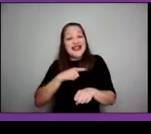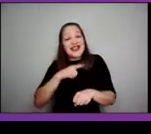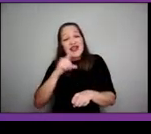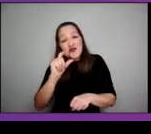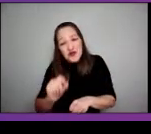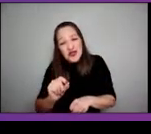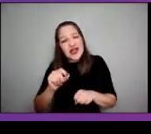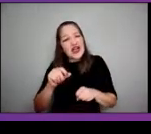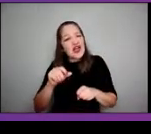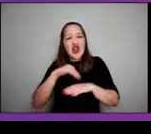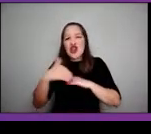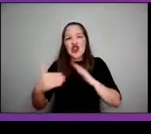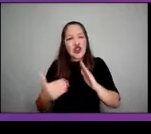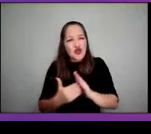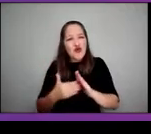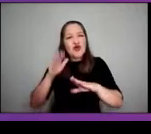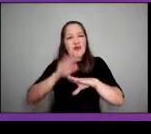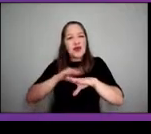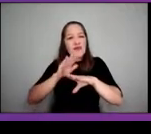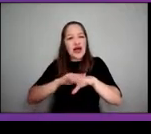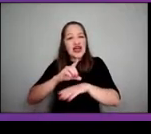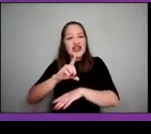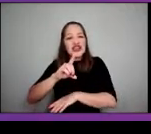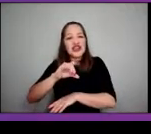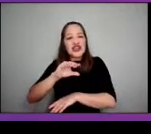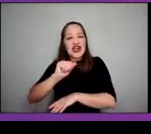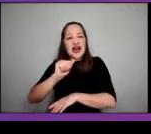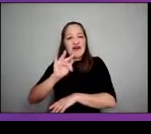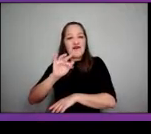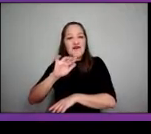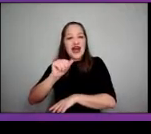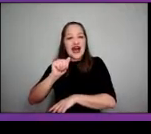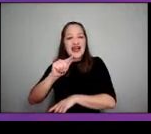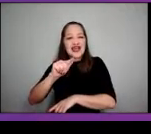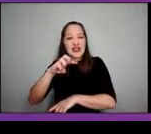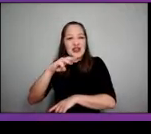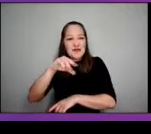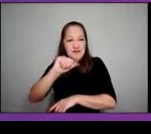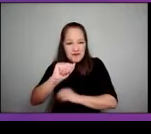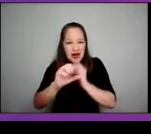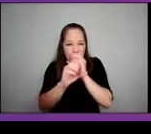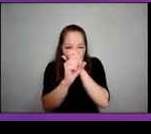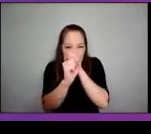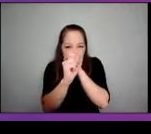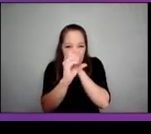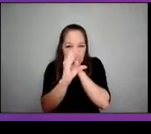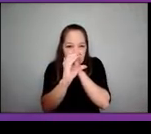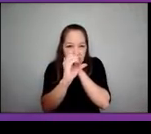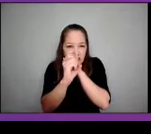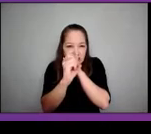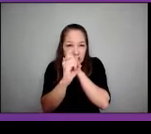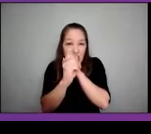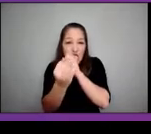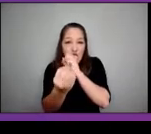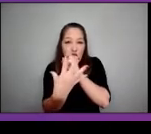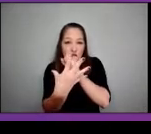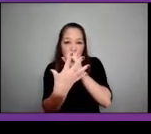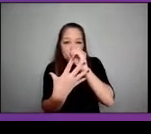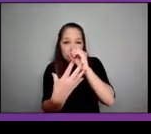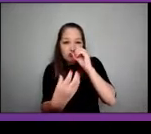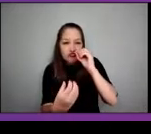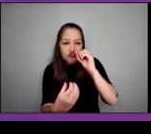todas as camas operam com essa questão do diafragma da abertura do da passagem da Luz da velocidade tudo